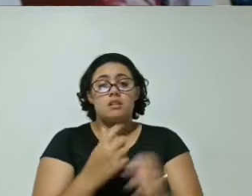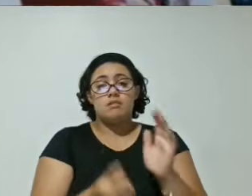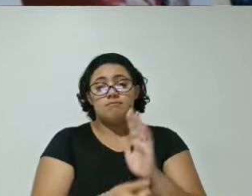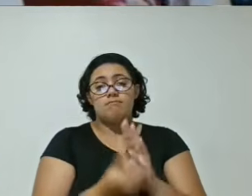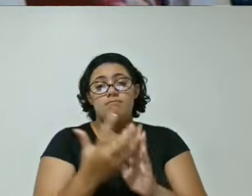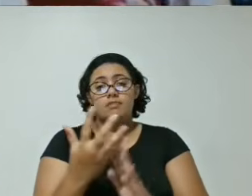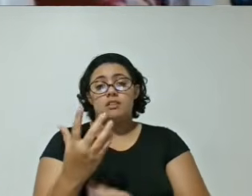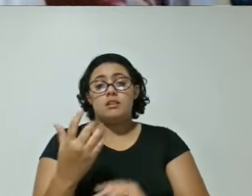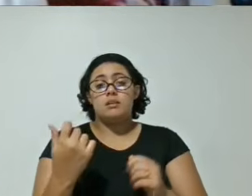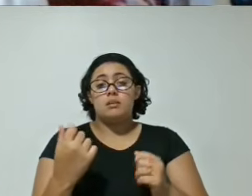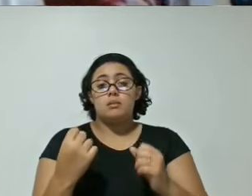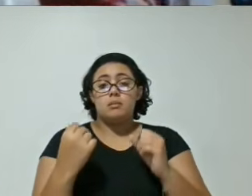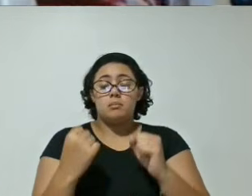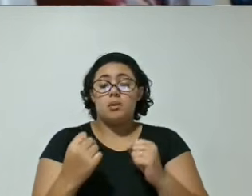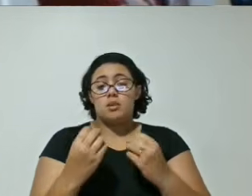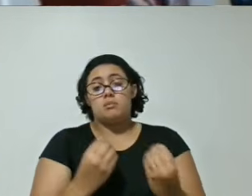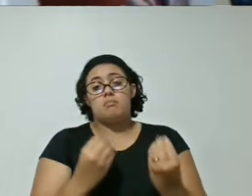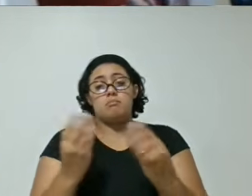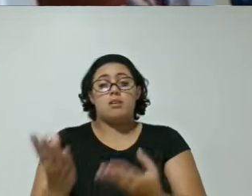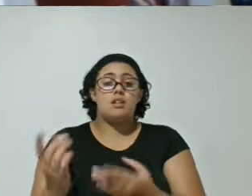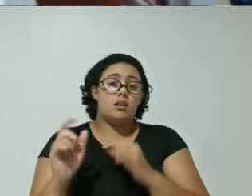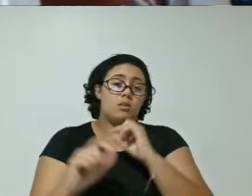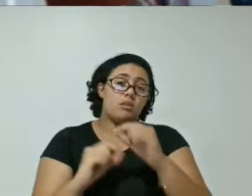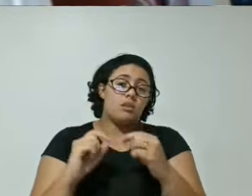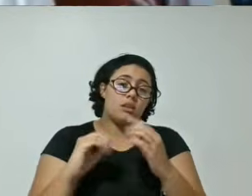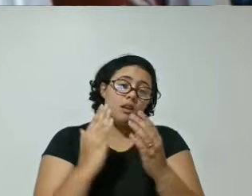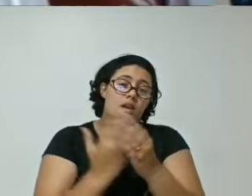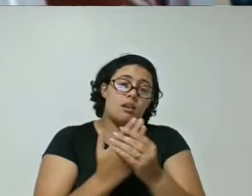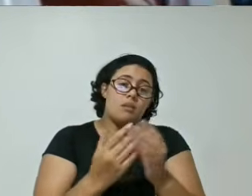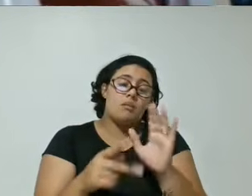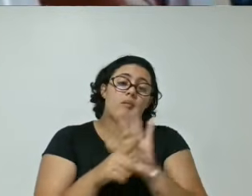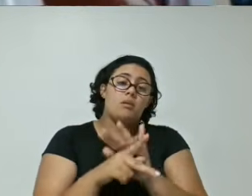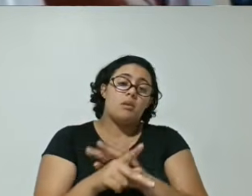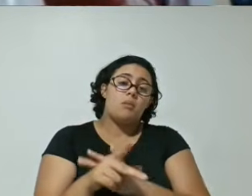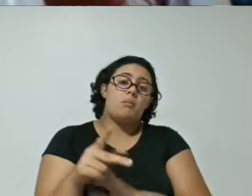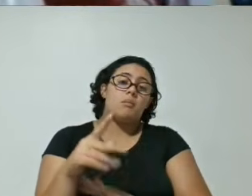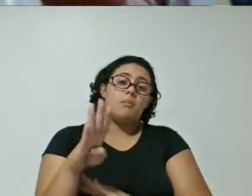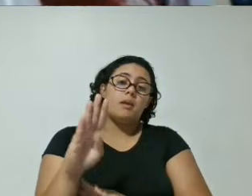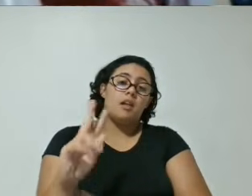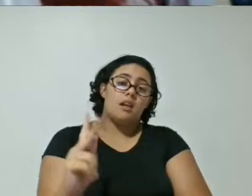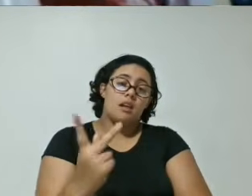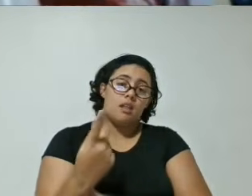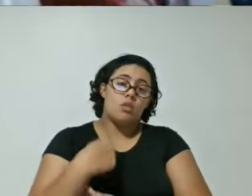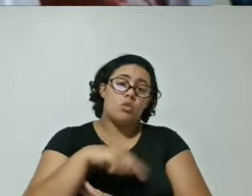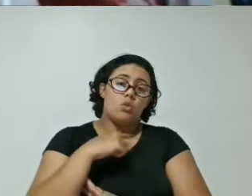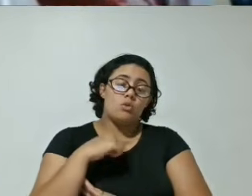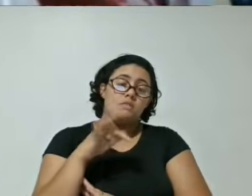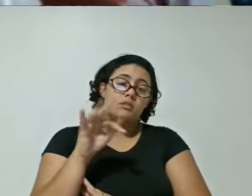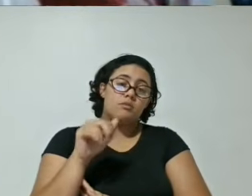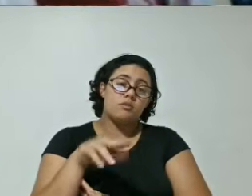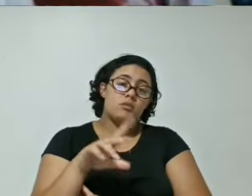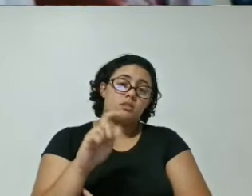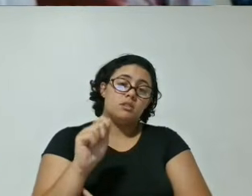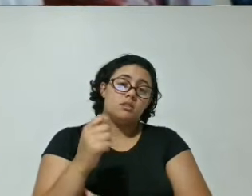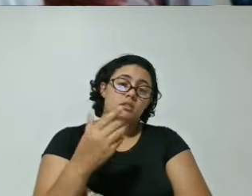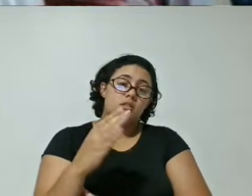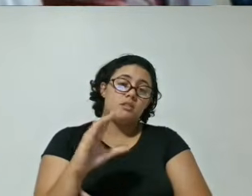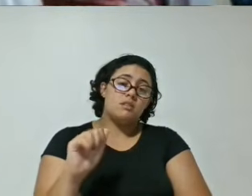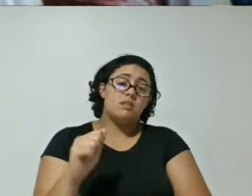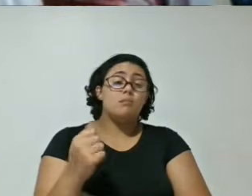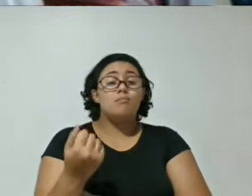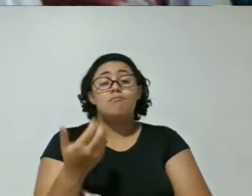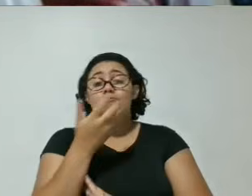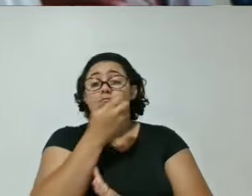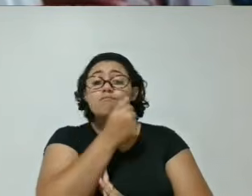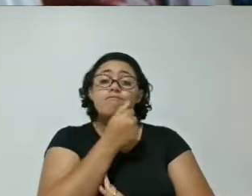exemplo, o arquivo público, ou o próprio arquivo de Belo Horizonte, né, que é o nosso, né, da Fundação, né, para até salvaguardar, né, esse